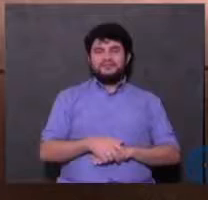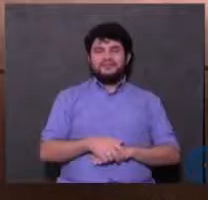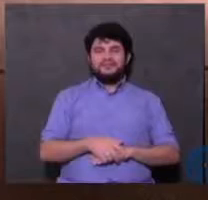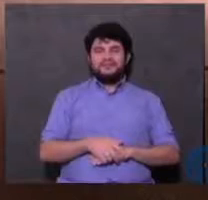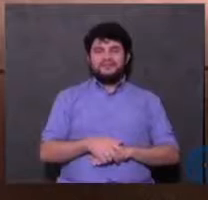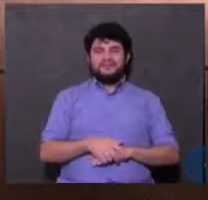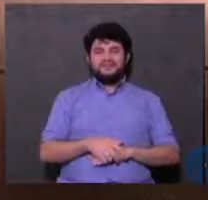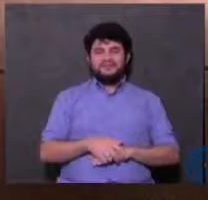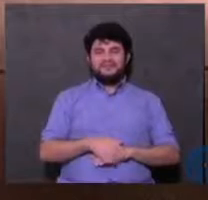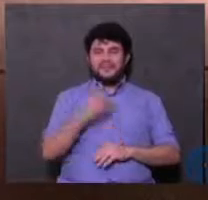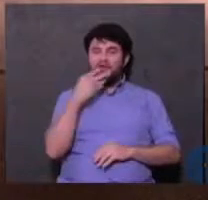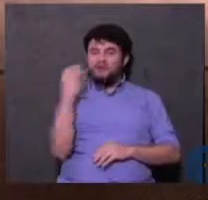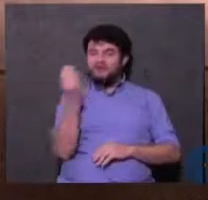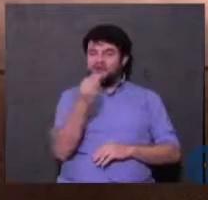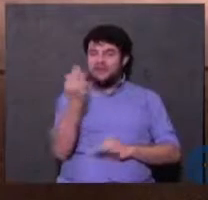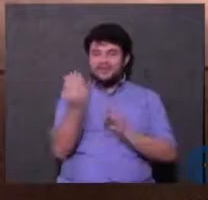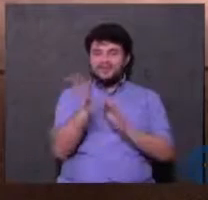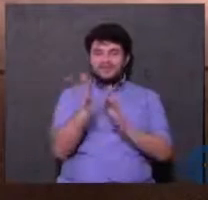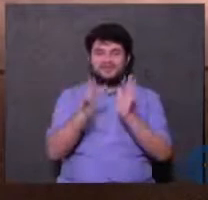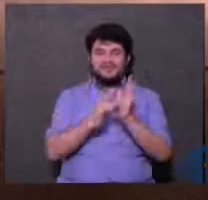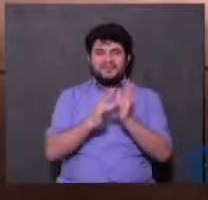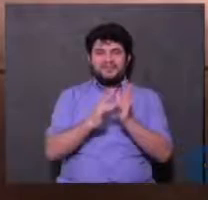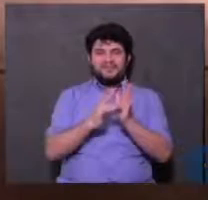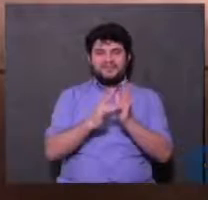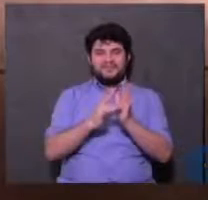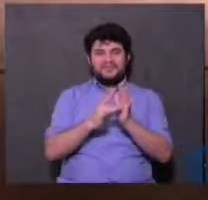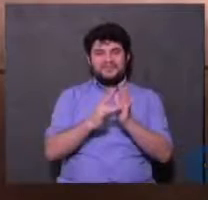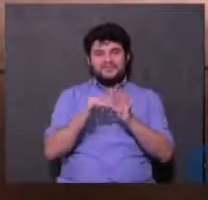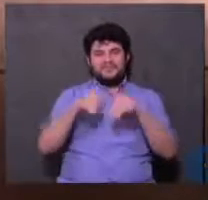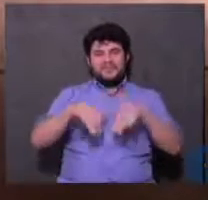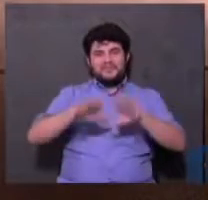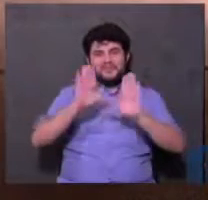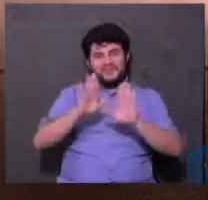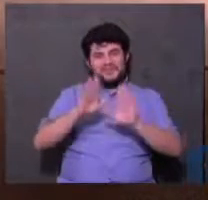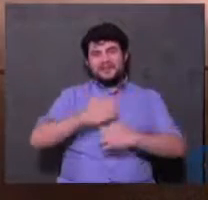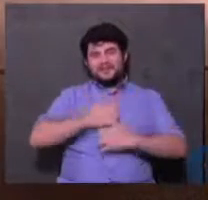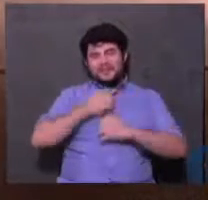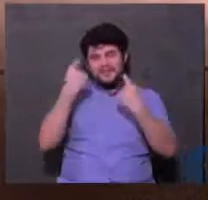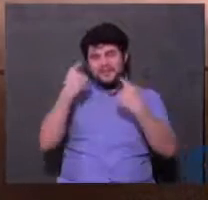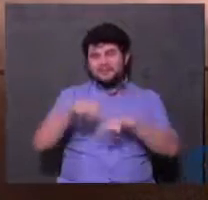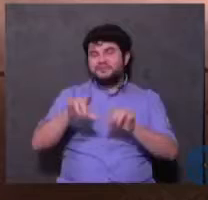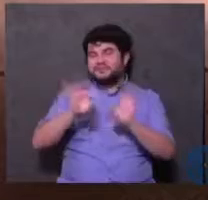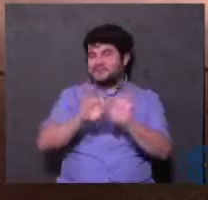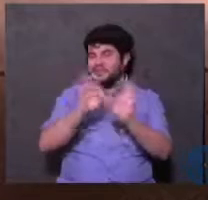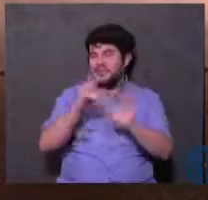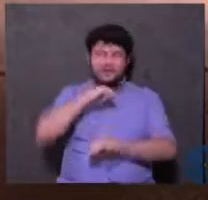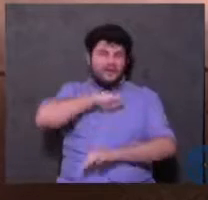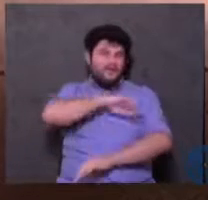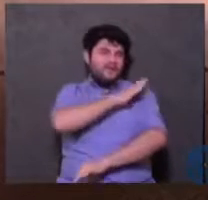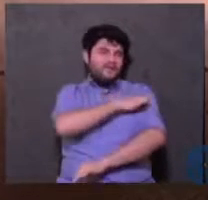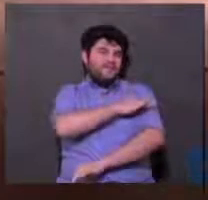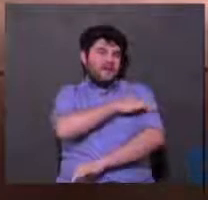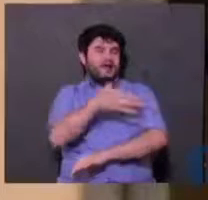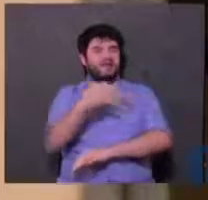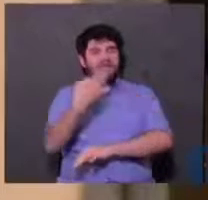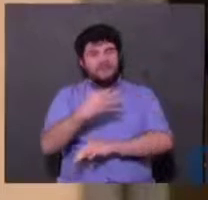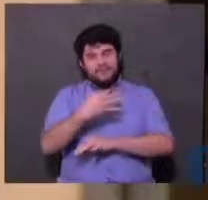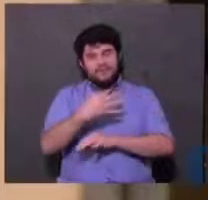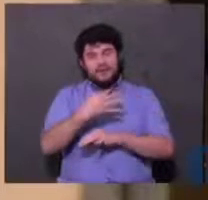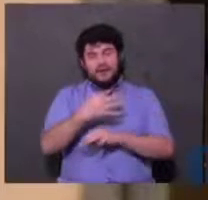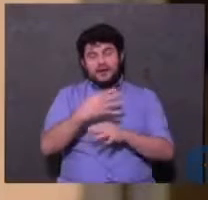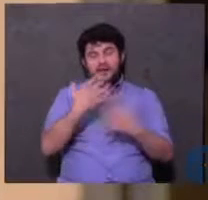A adolescência de Jesus, contudo, o que isso significa também de frágil, não